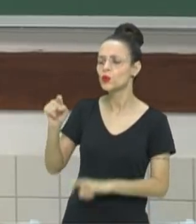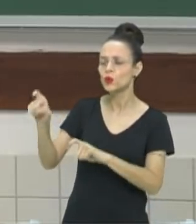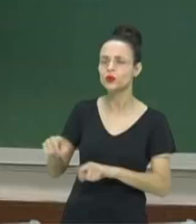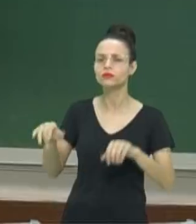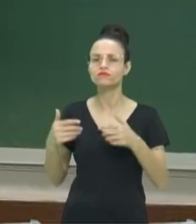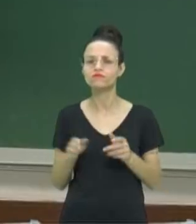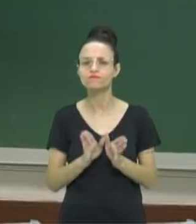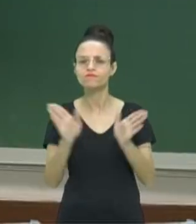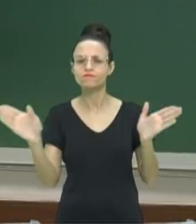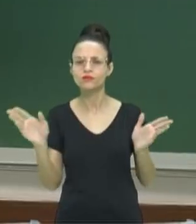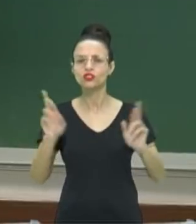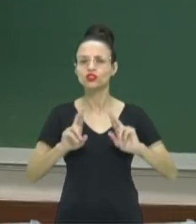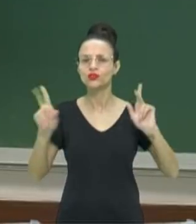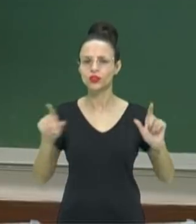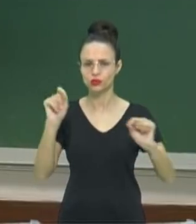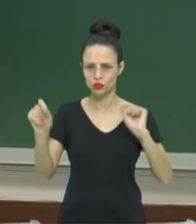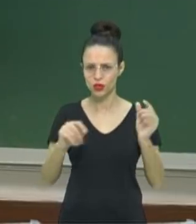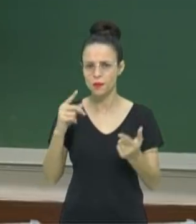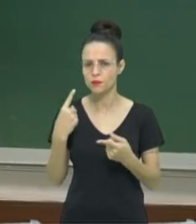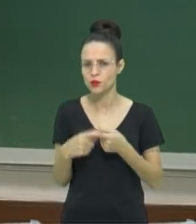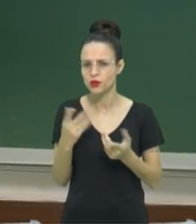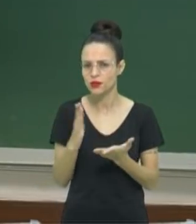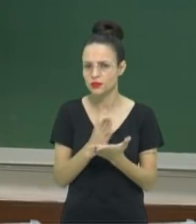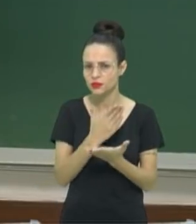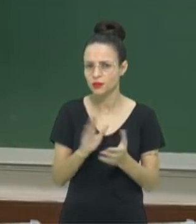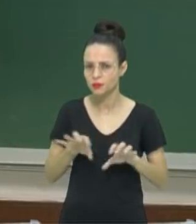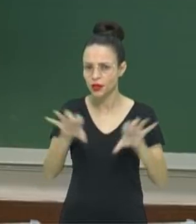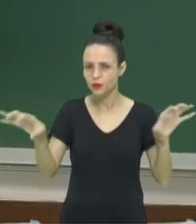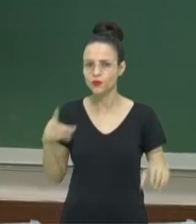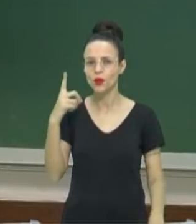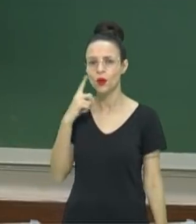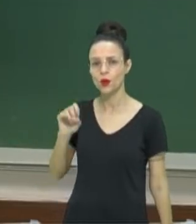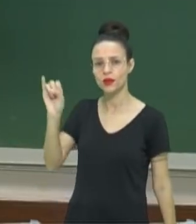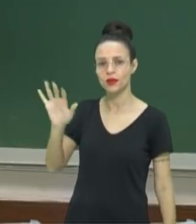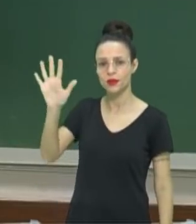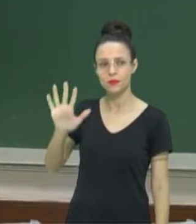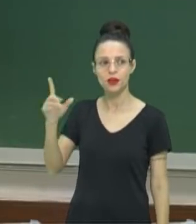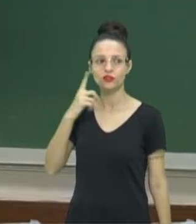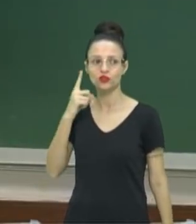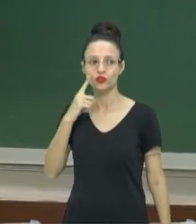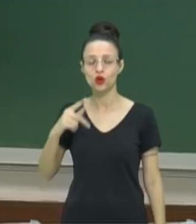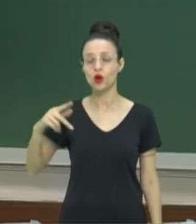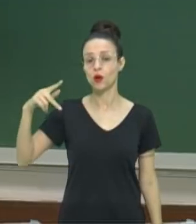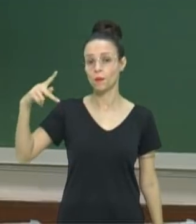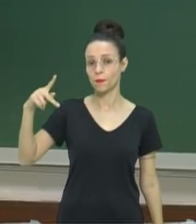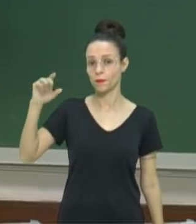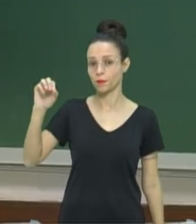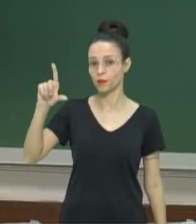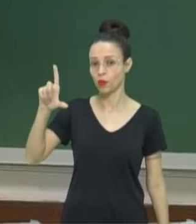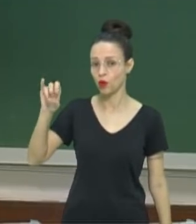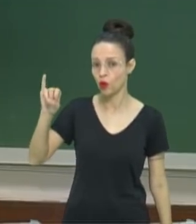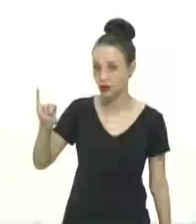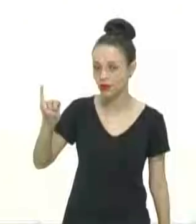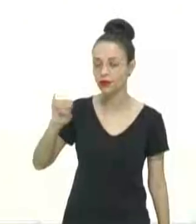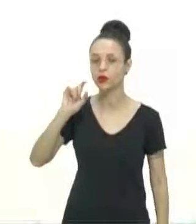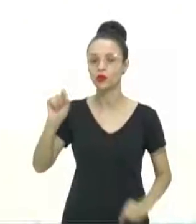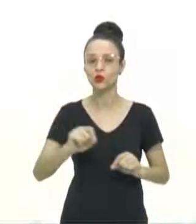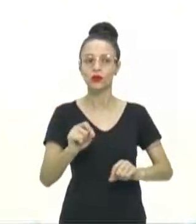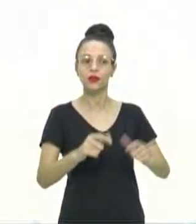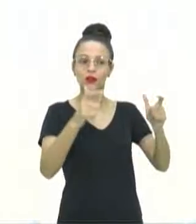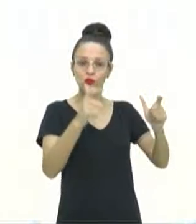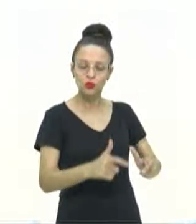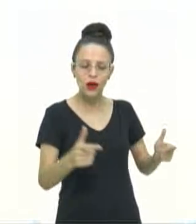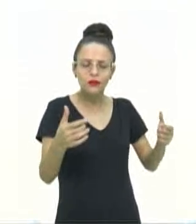setores? Eu trouxe uma imagem aqui já para a gente entender o conceito de policultura, desenvolvida em